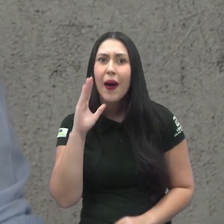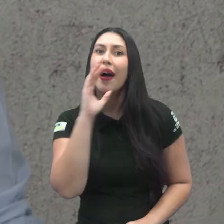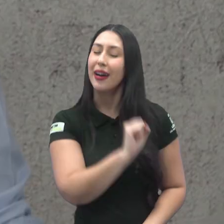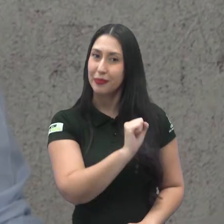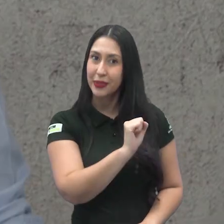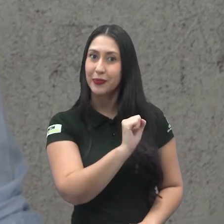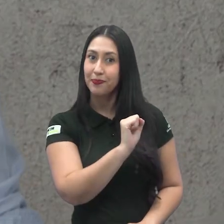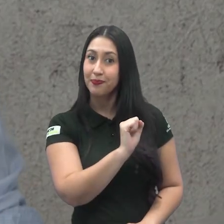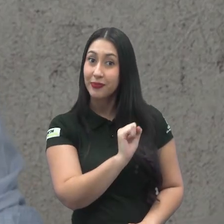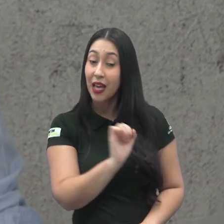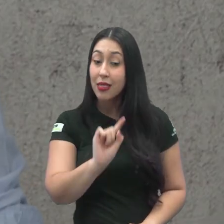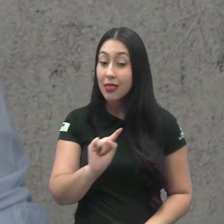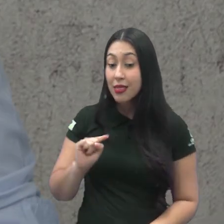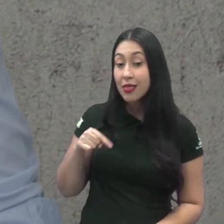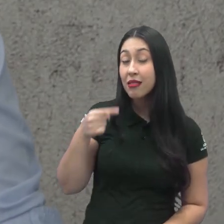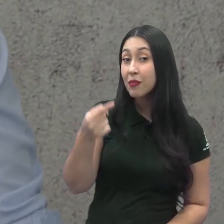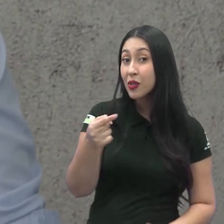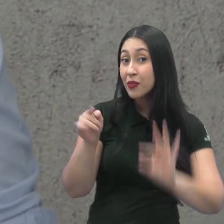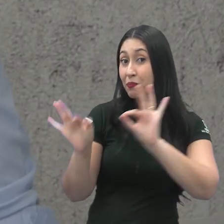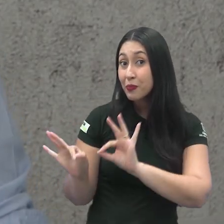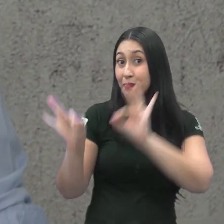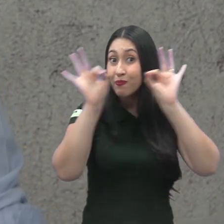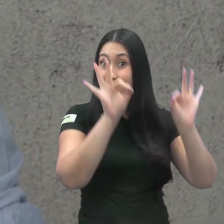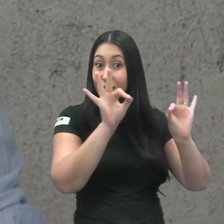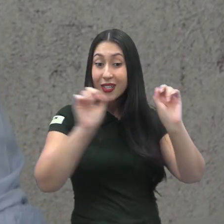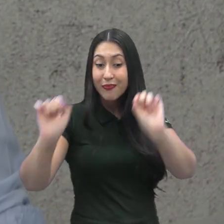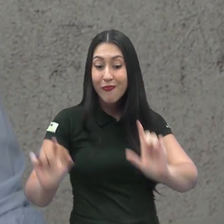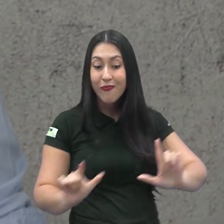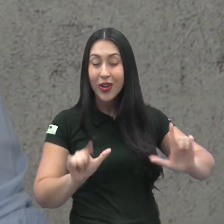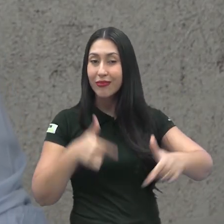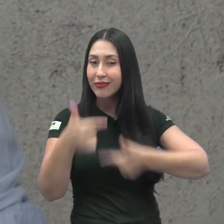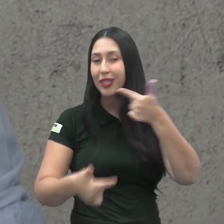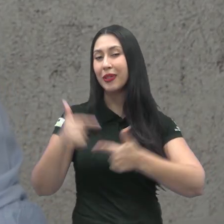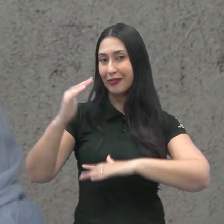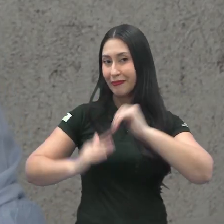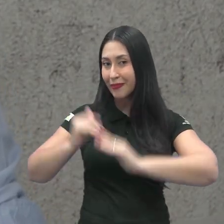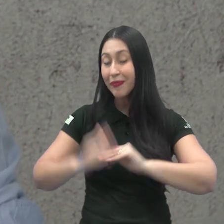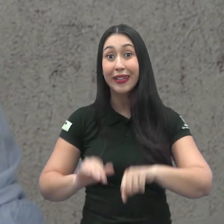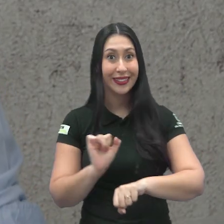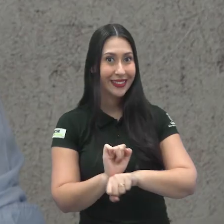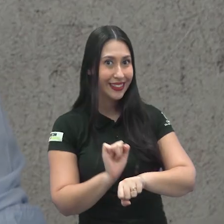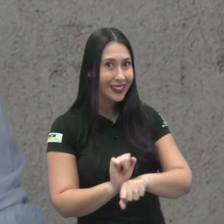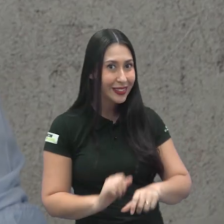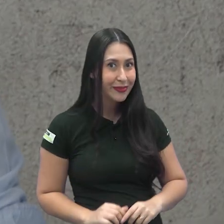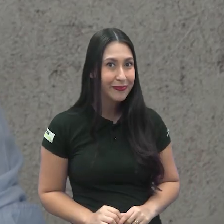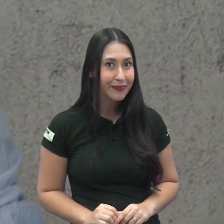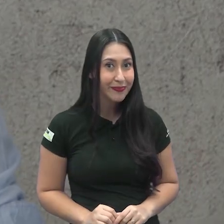pausa rápida aqui no Estação Mercado. Na volta, você vai conferir mais um episódio do Mercado da Prática. Não sai